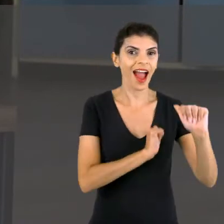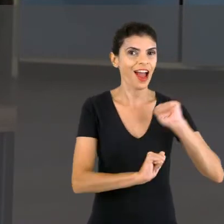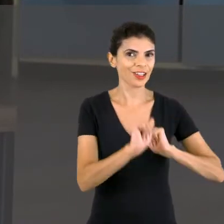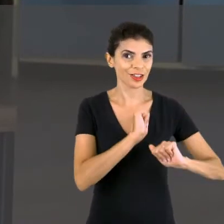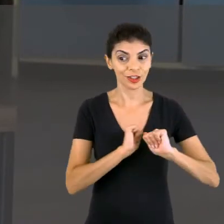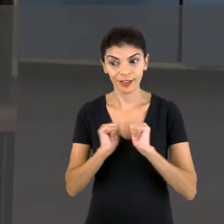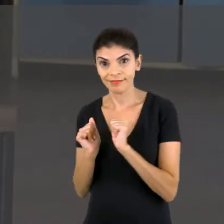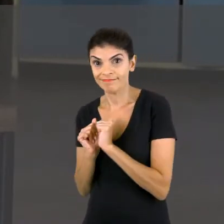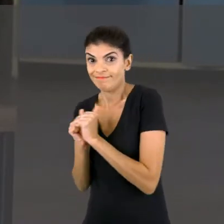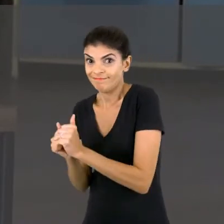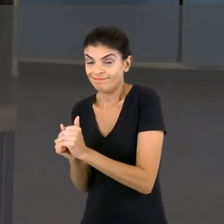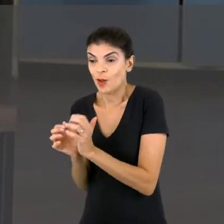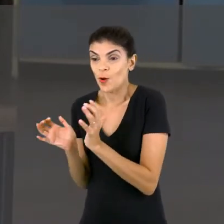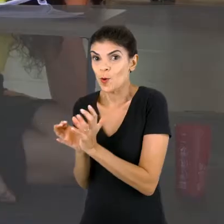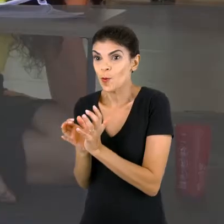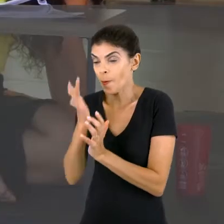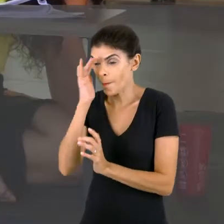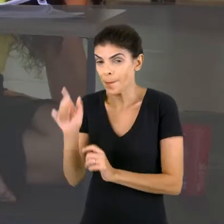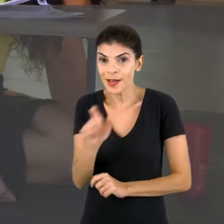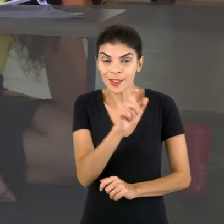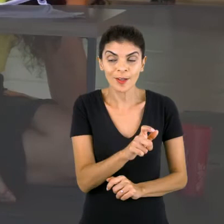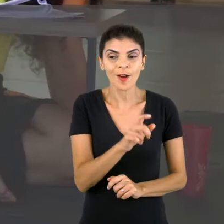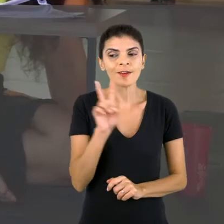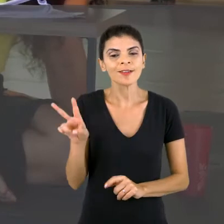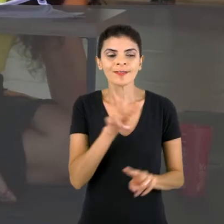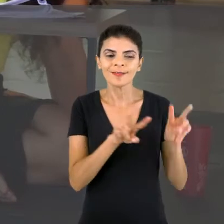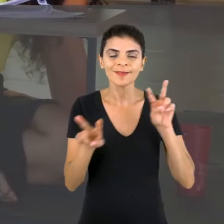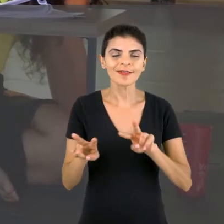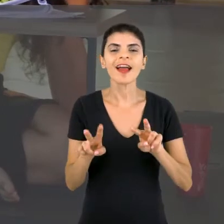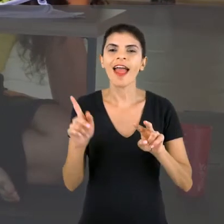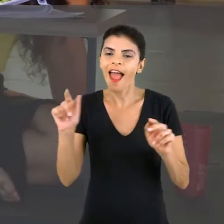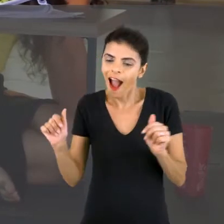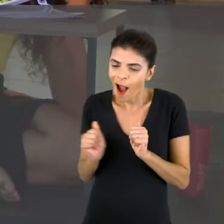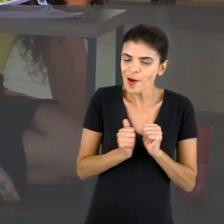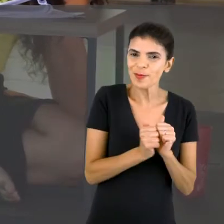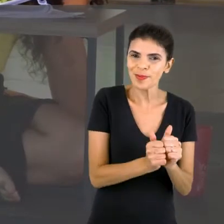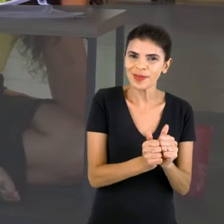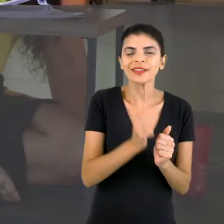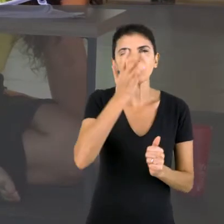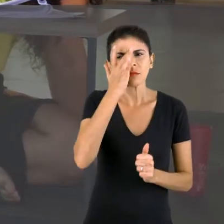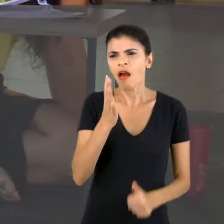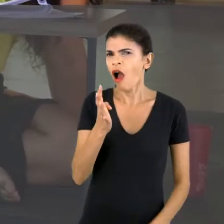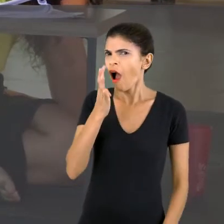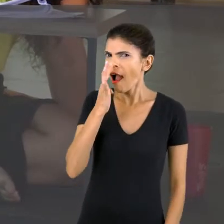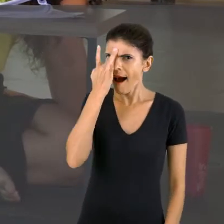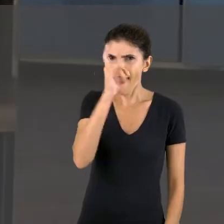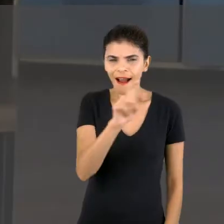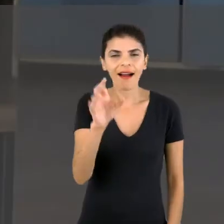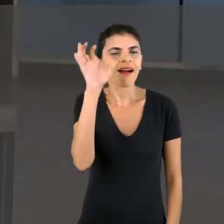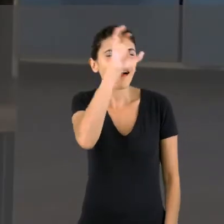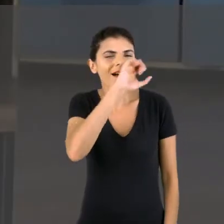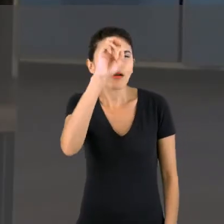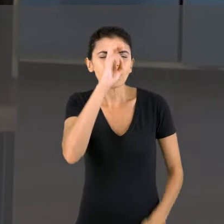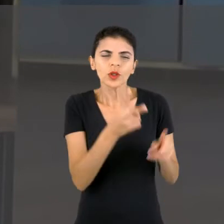grupos e coletivos que vocês admirem. Para a gente no Circo no Ato foi muito importante, né? Se aproximar de artistas que a gente admirava, porque a